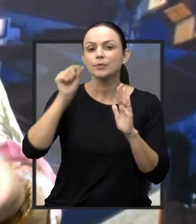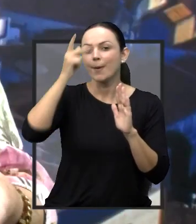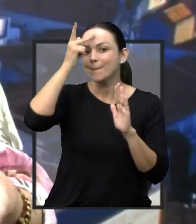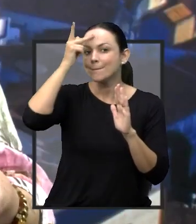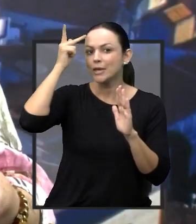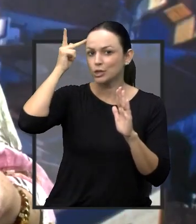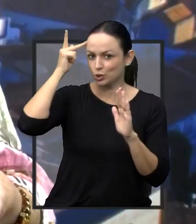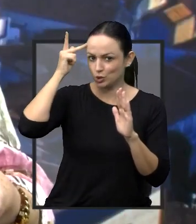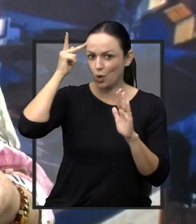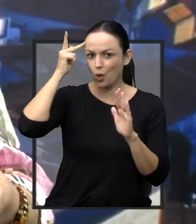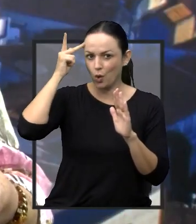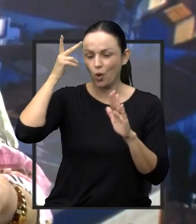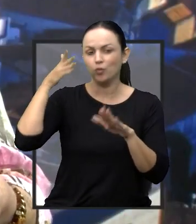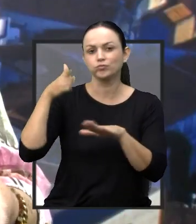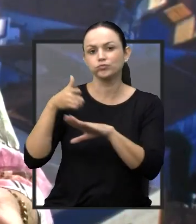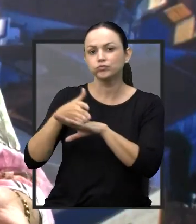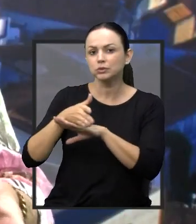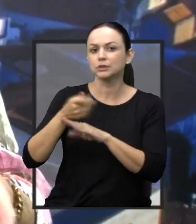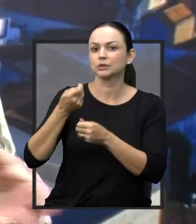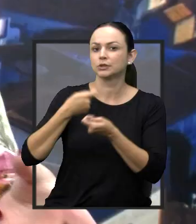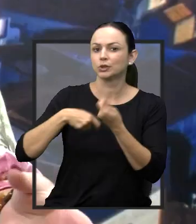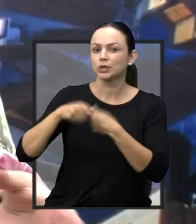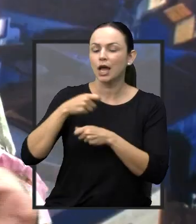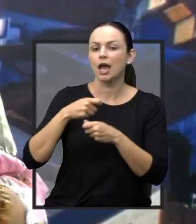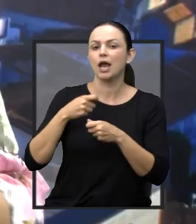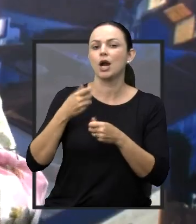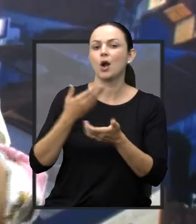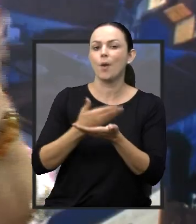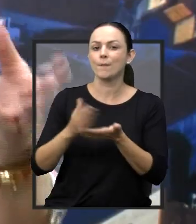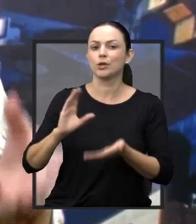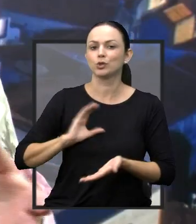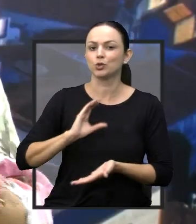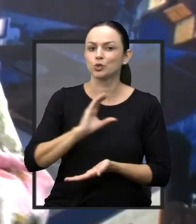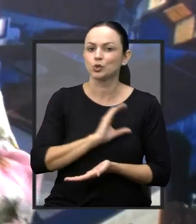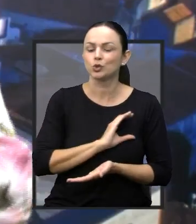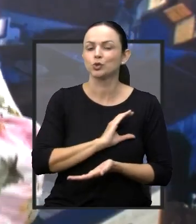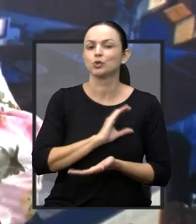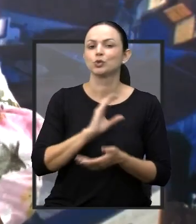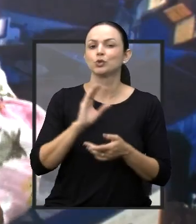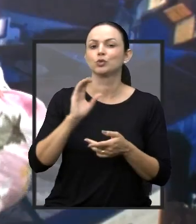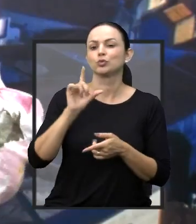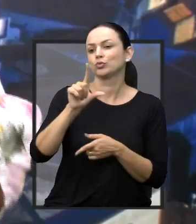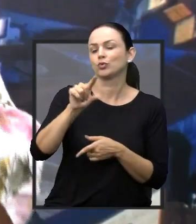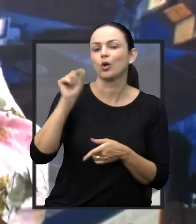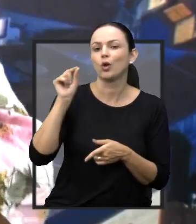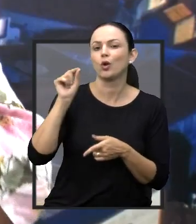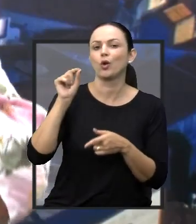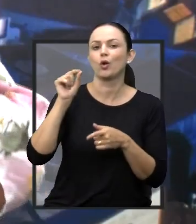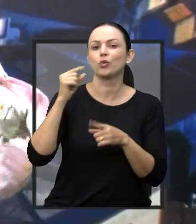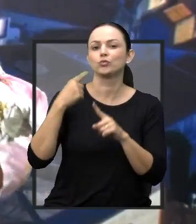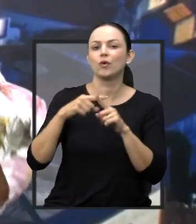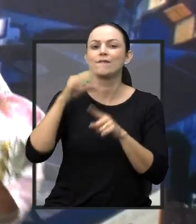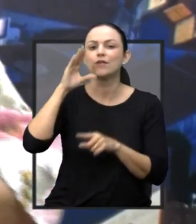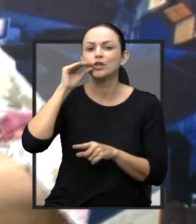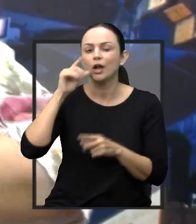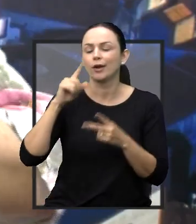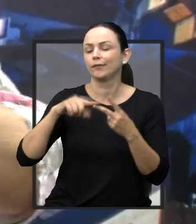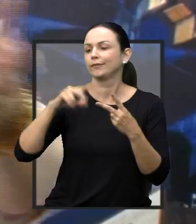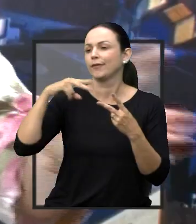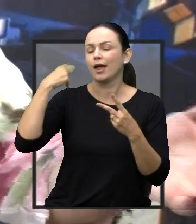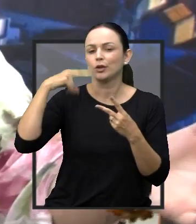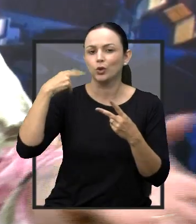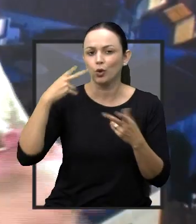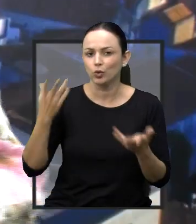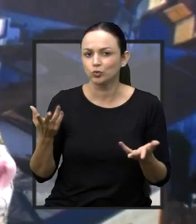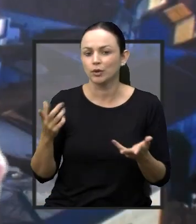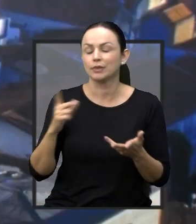que ingressaram para a administração como comissionados, indicados por funcionários, por